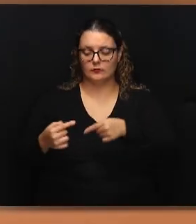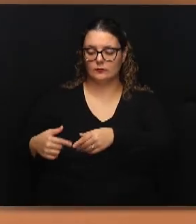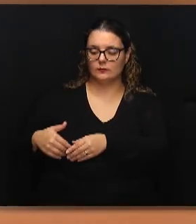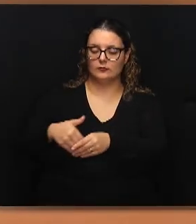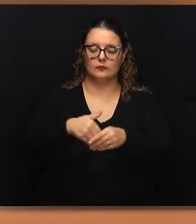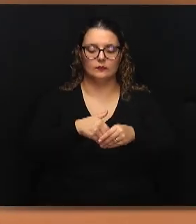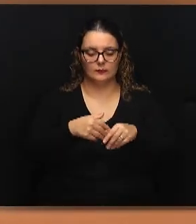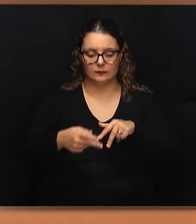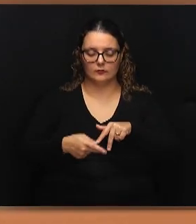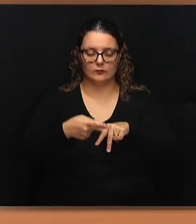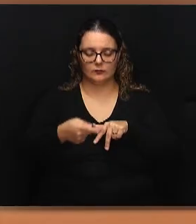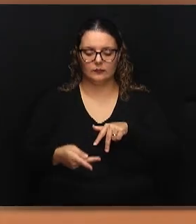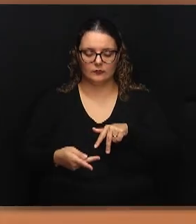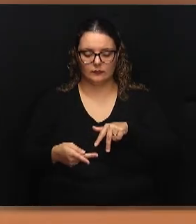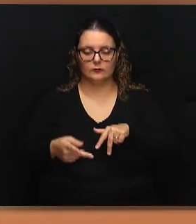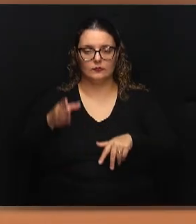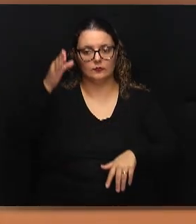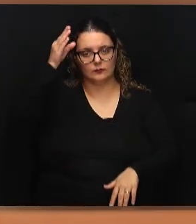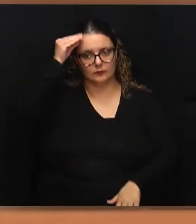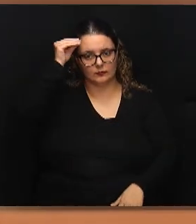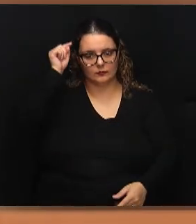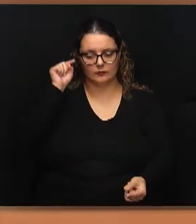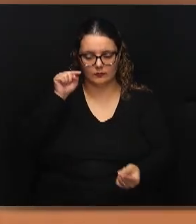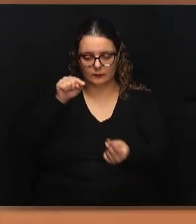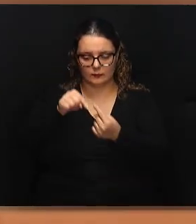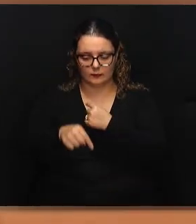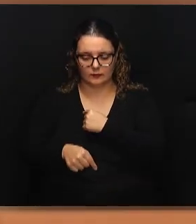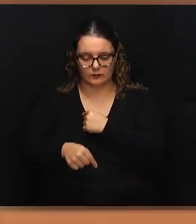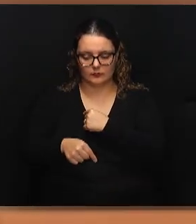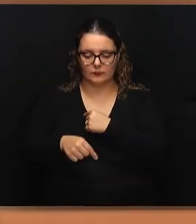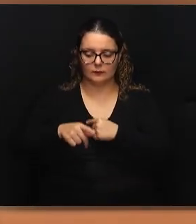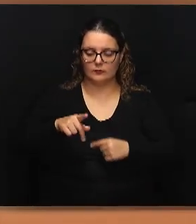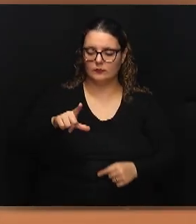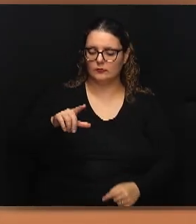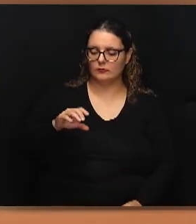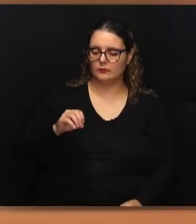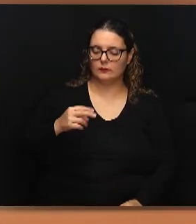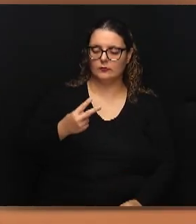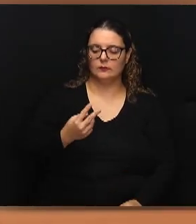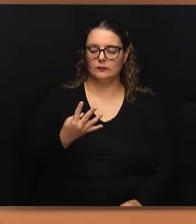parecer sugerido pelo senhor Benê Lima, contrário ao PLO